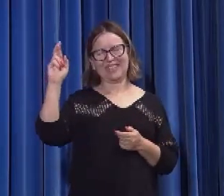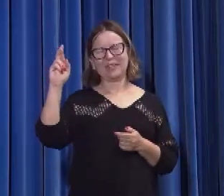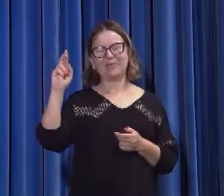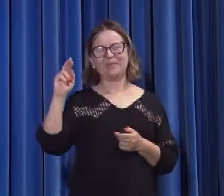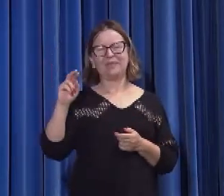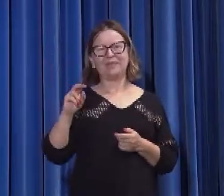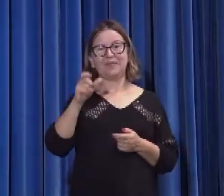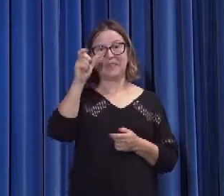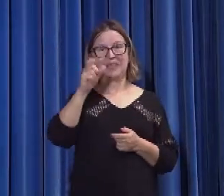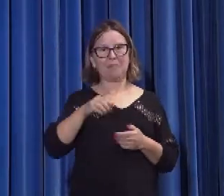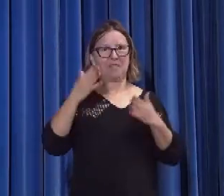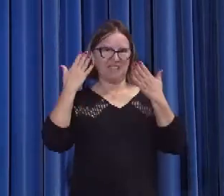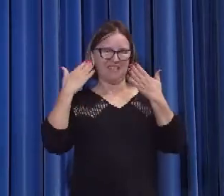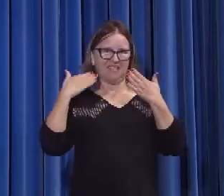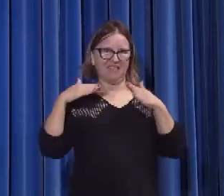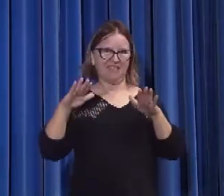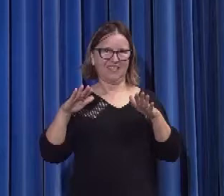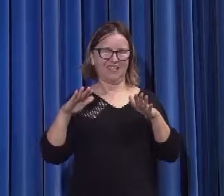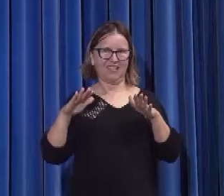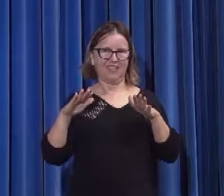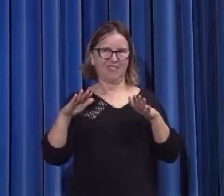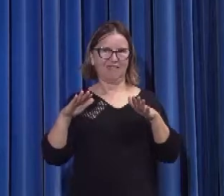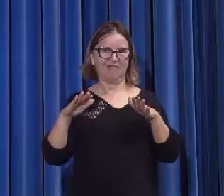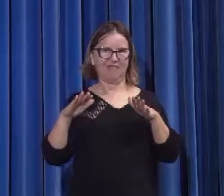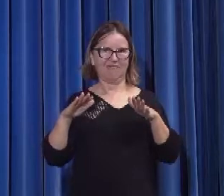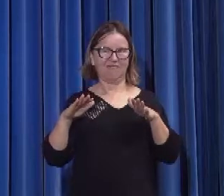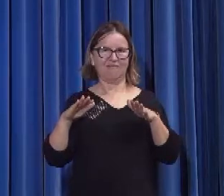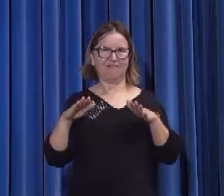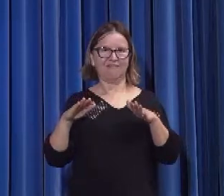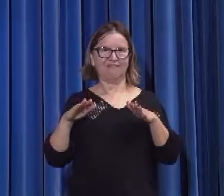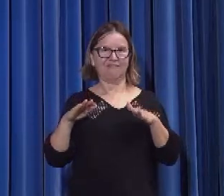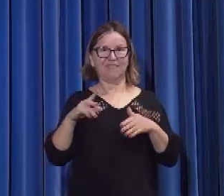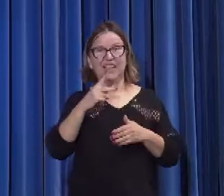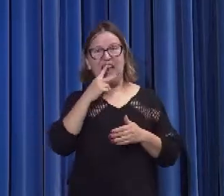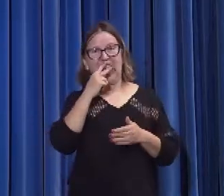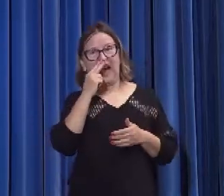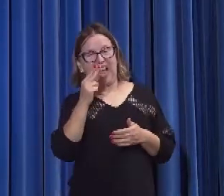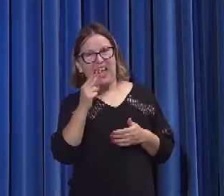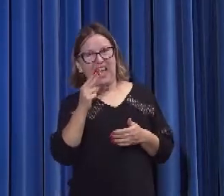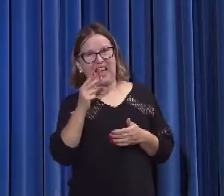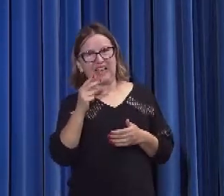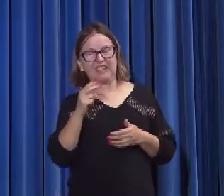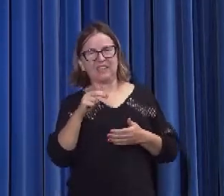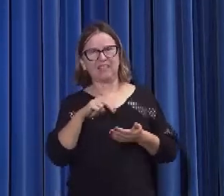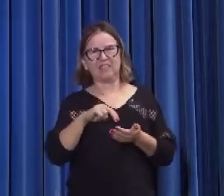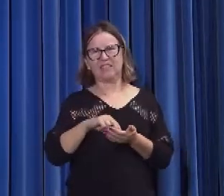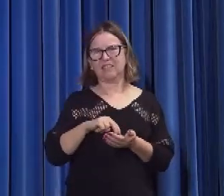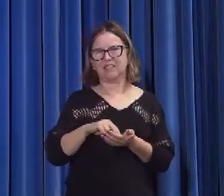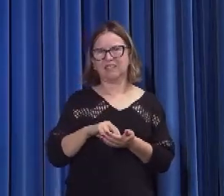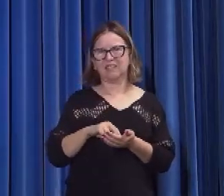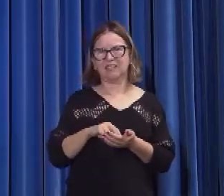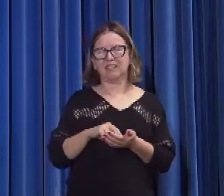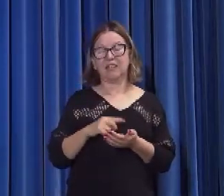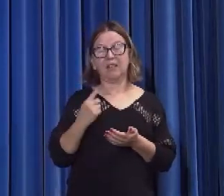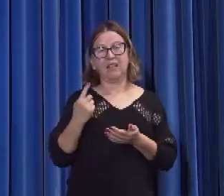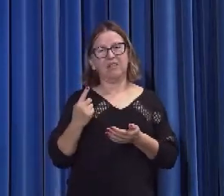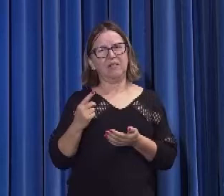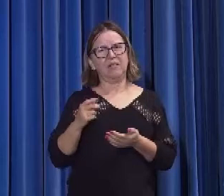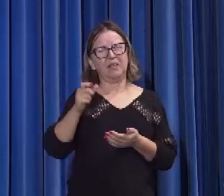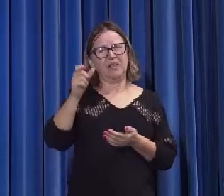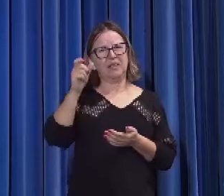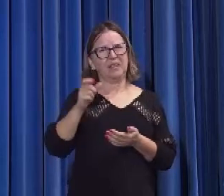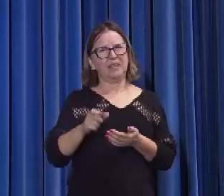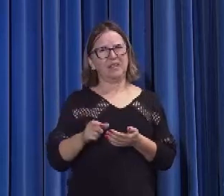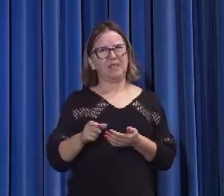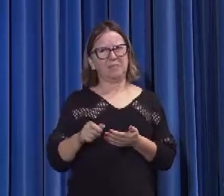O homem natural entende a perseverança apenas como uma qualidade de alguém que persevera, ou seja, de alguém